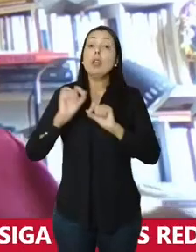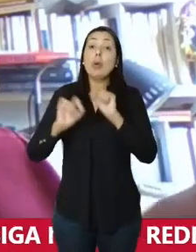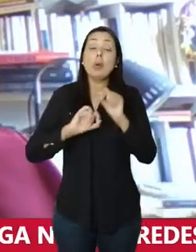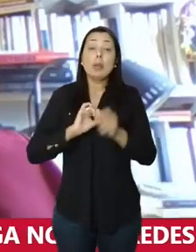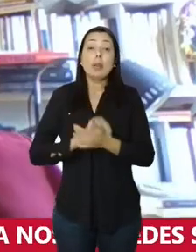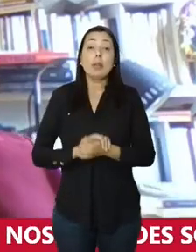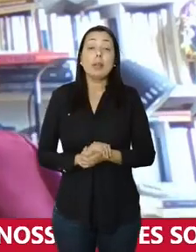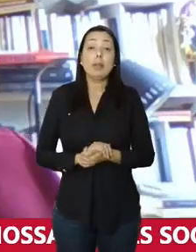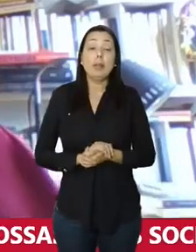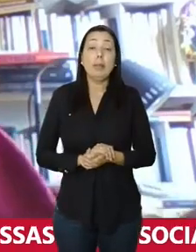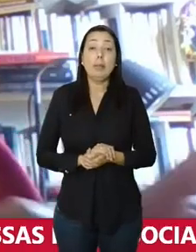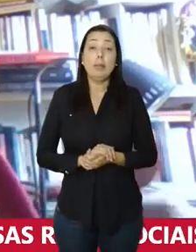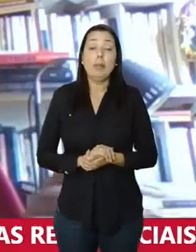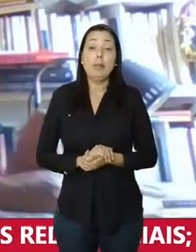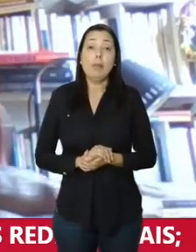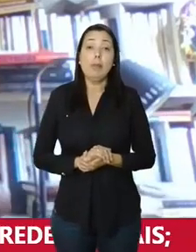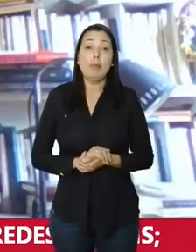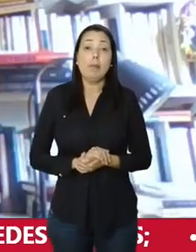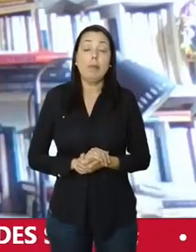de